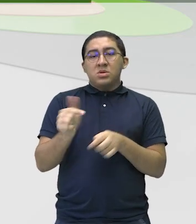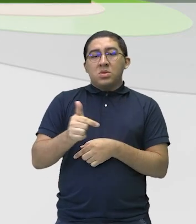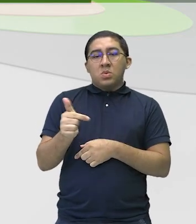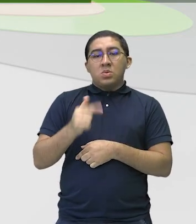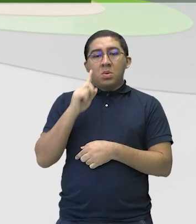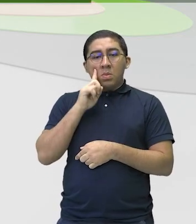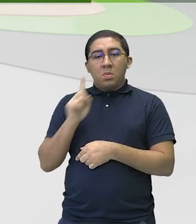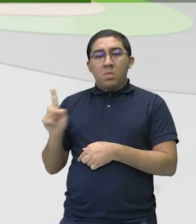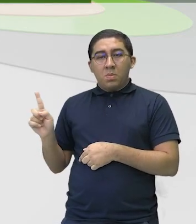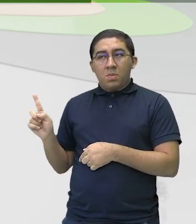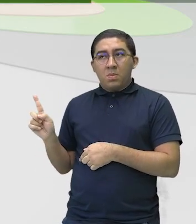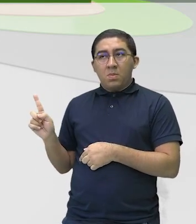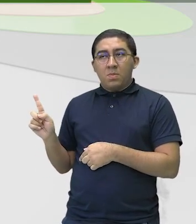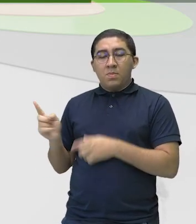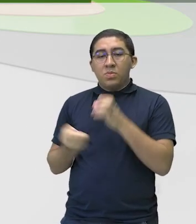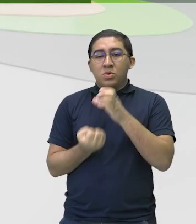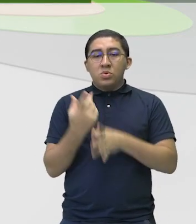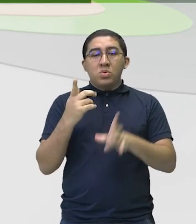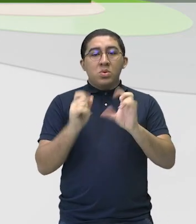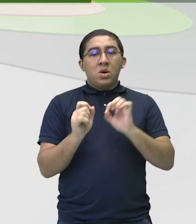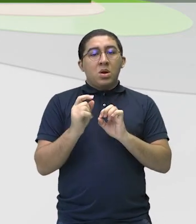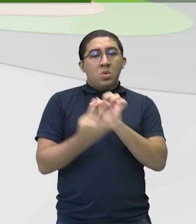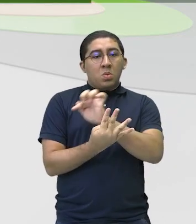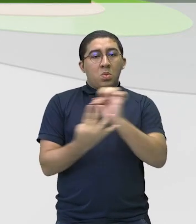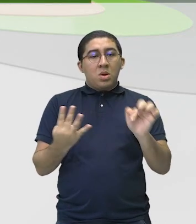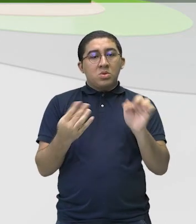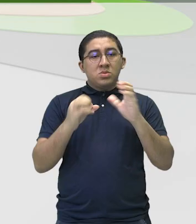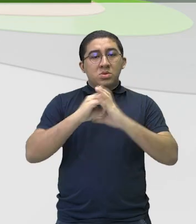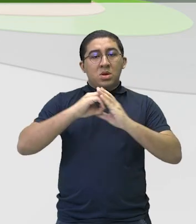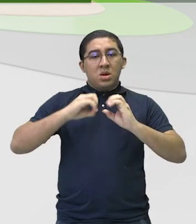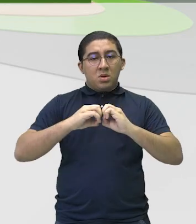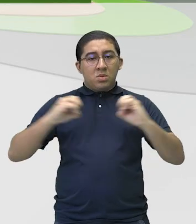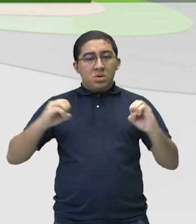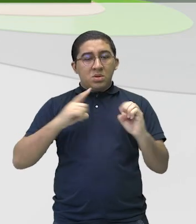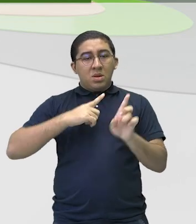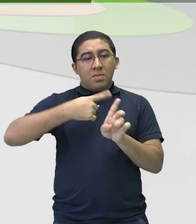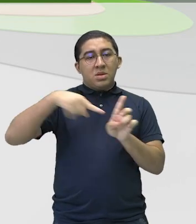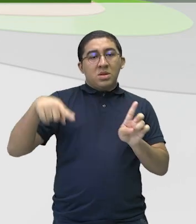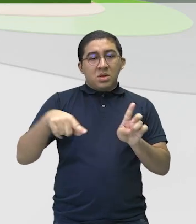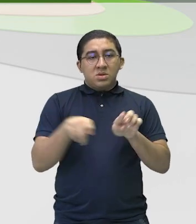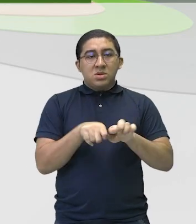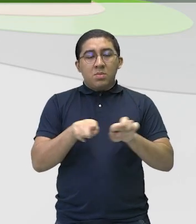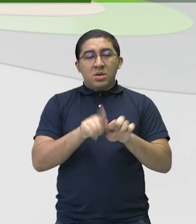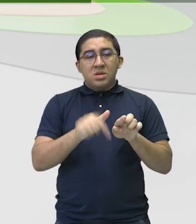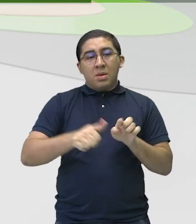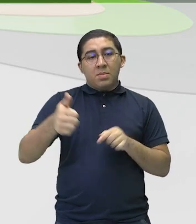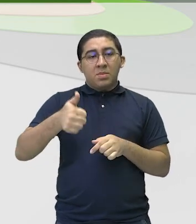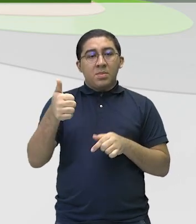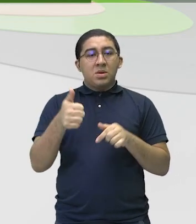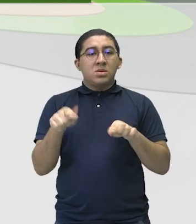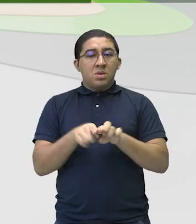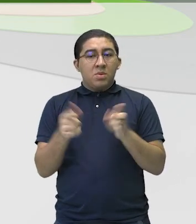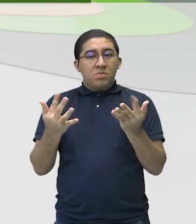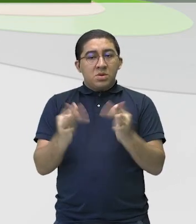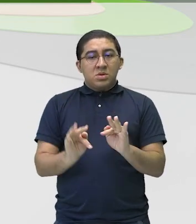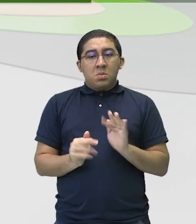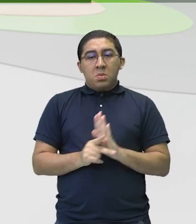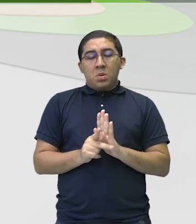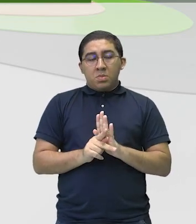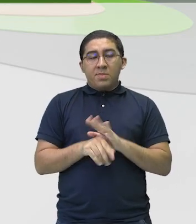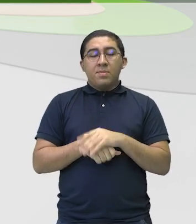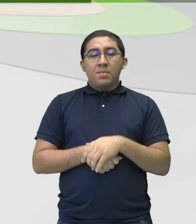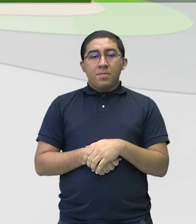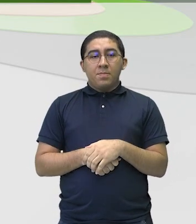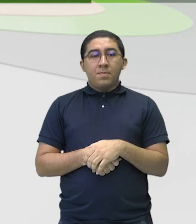2, então, forma-se as 4 células filhas com metade do material genético da célula-mãe, encerrando, assim, a